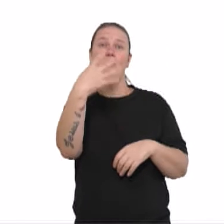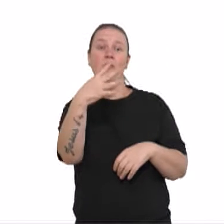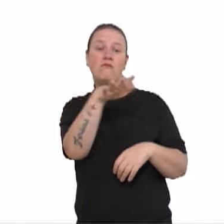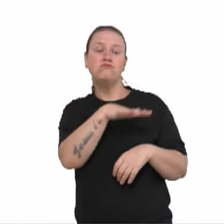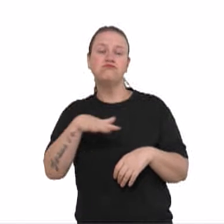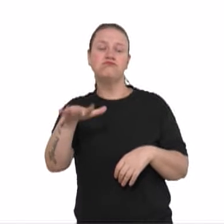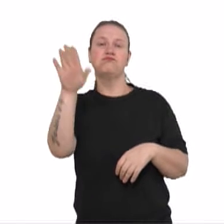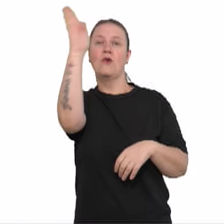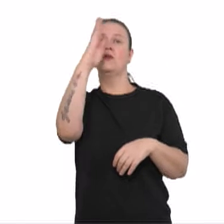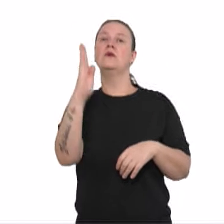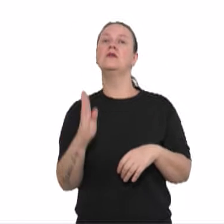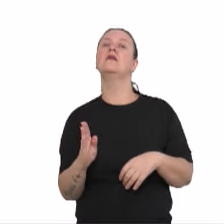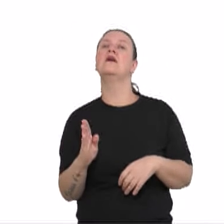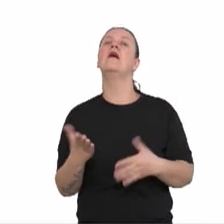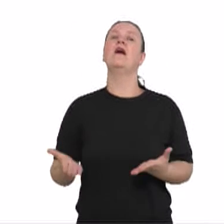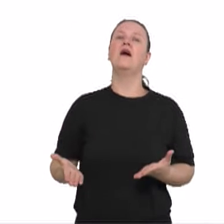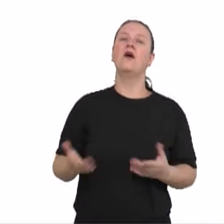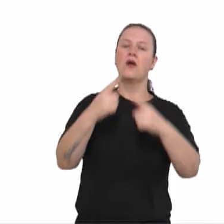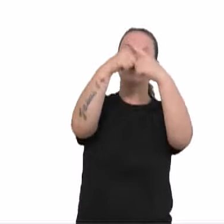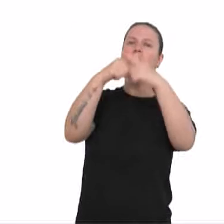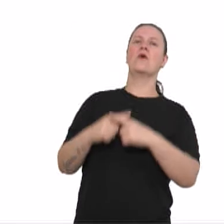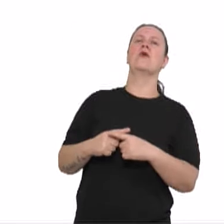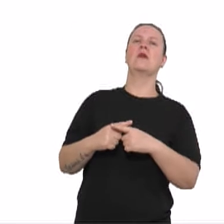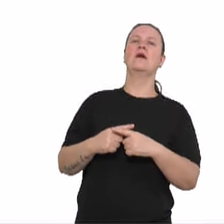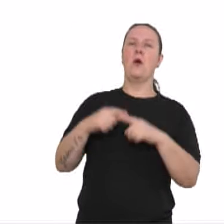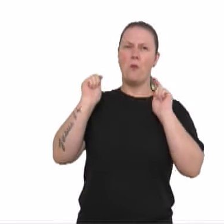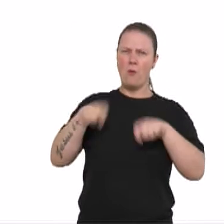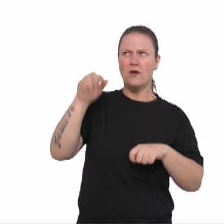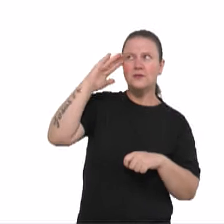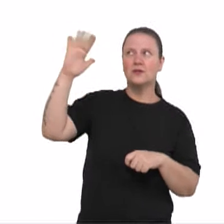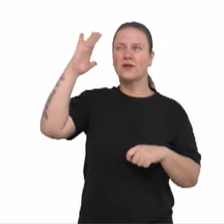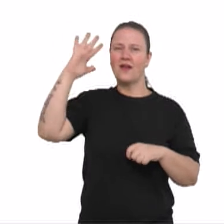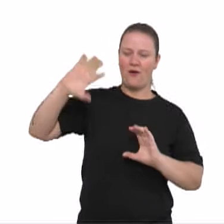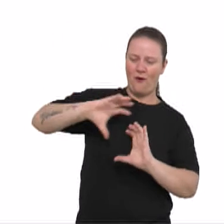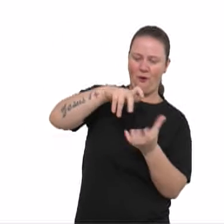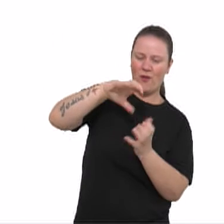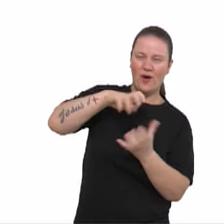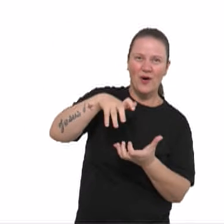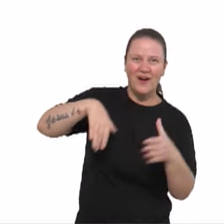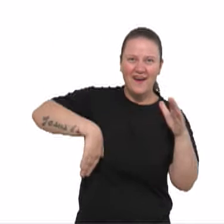Brasileiro. E quem sabe, será que dá para sonhar com Copa do Mundo, Nilson Sérgio?